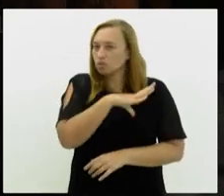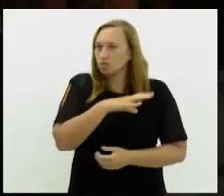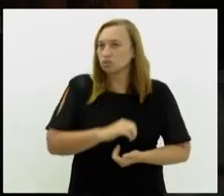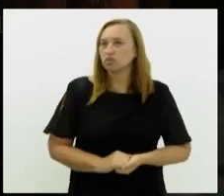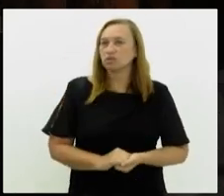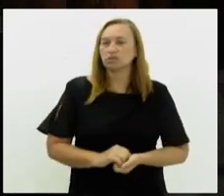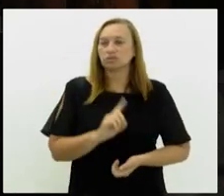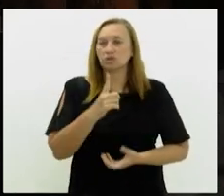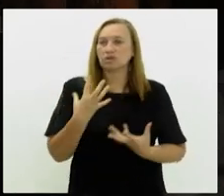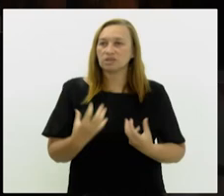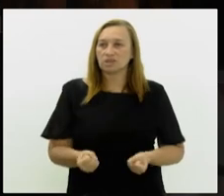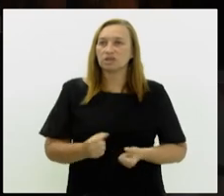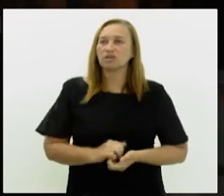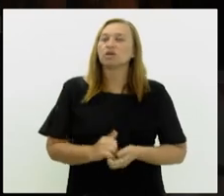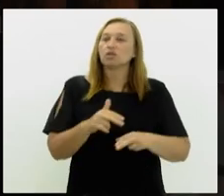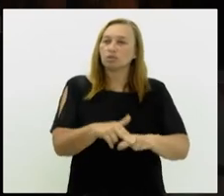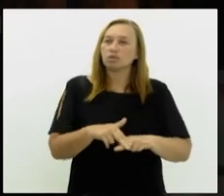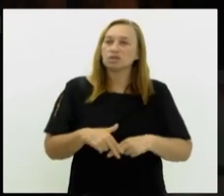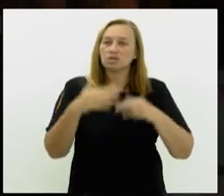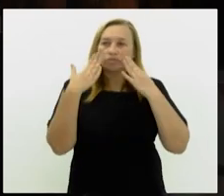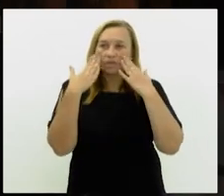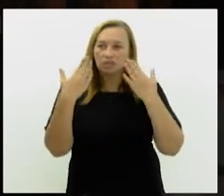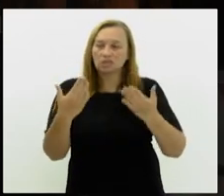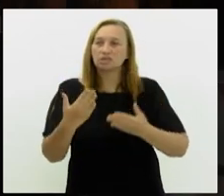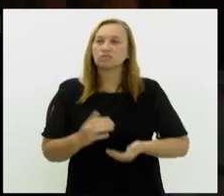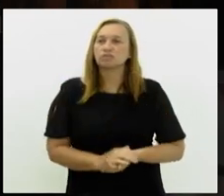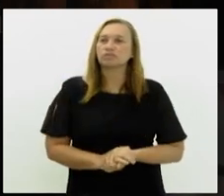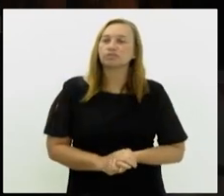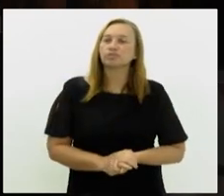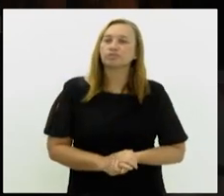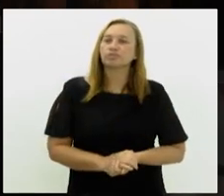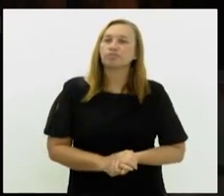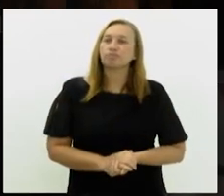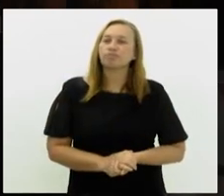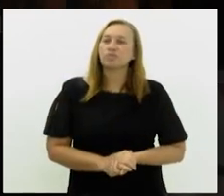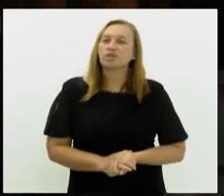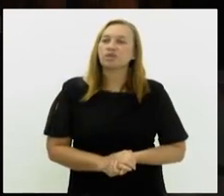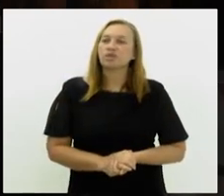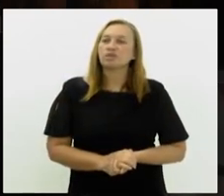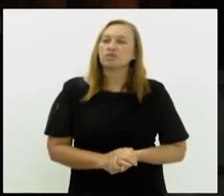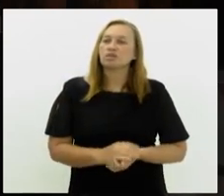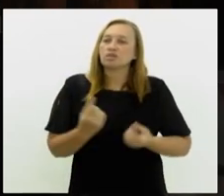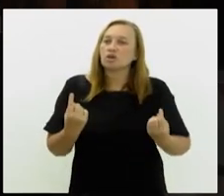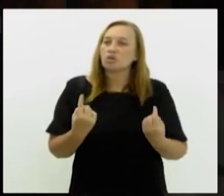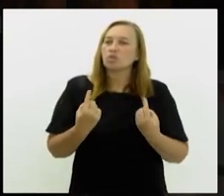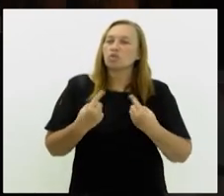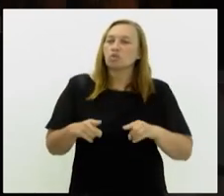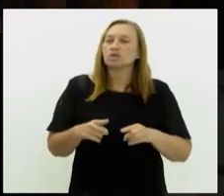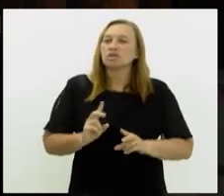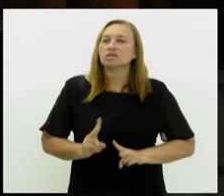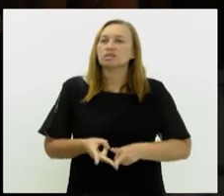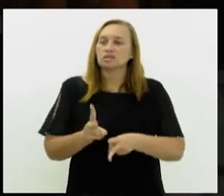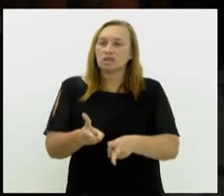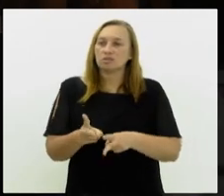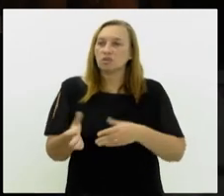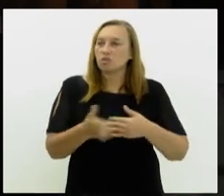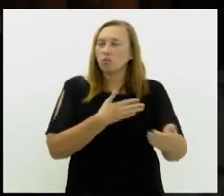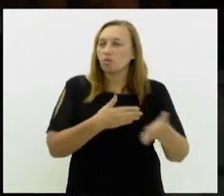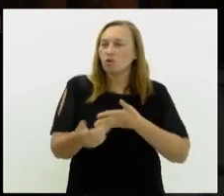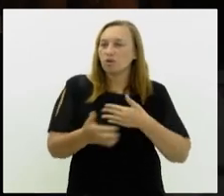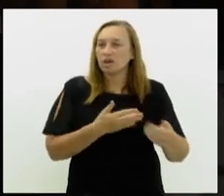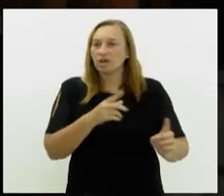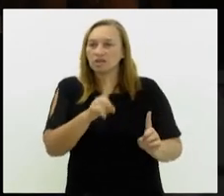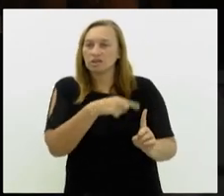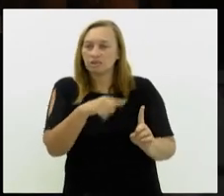a gente não aceita. Por isso estamos apresentando um recurso e vamos nos posicionar veemente contra sempre qualquer forma de